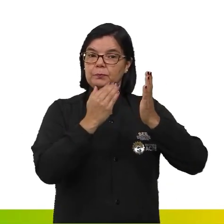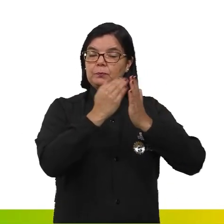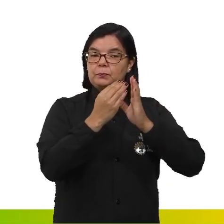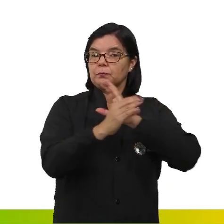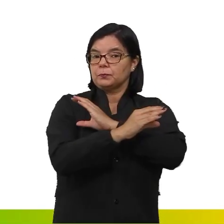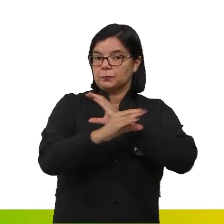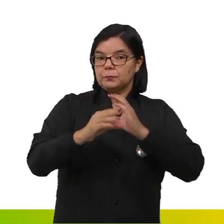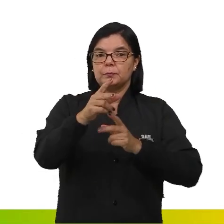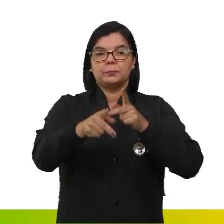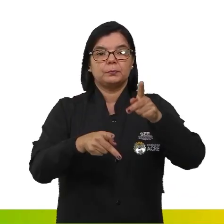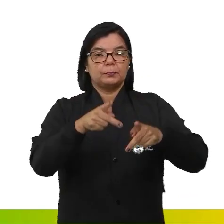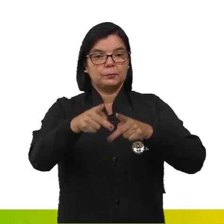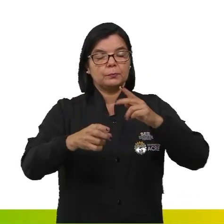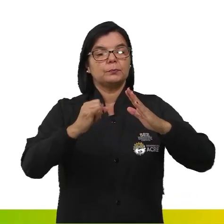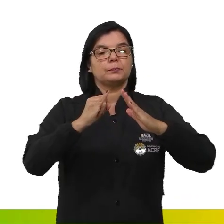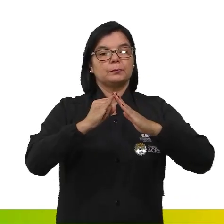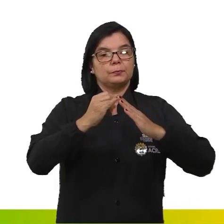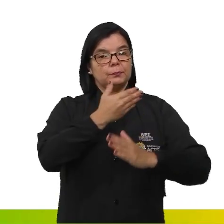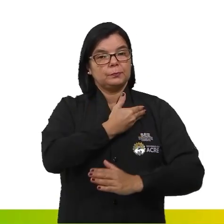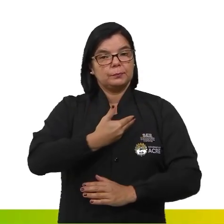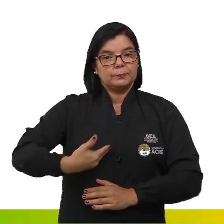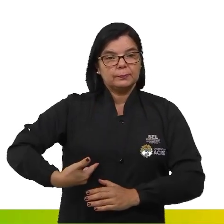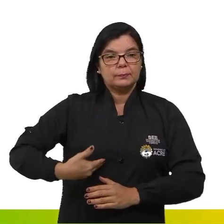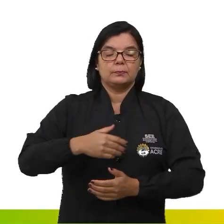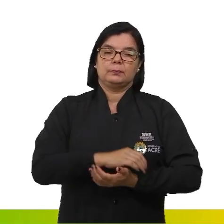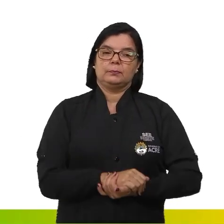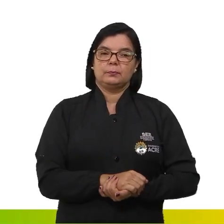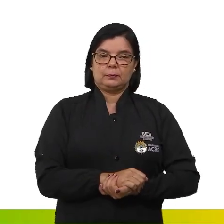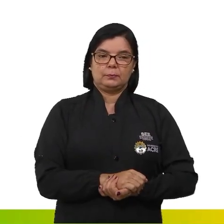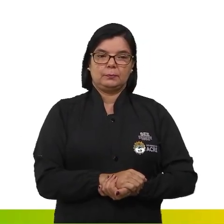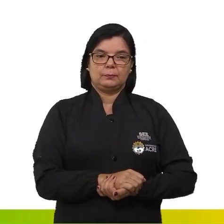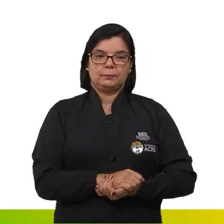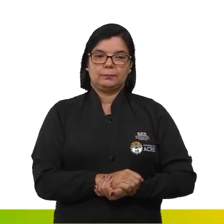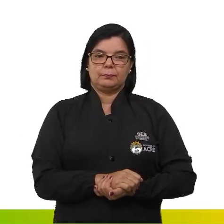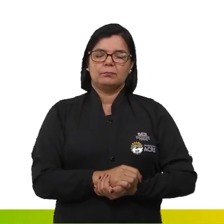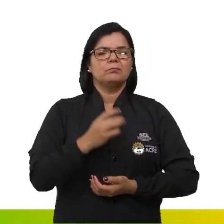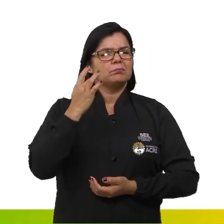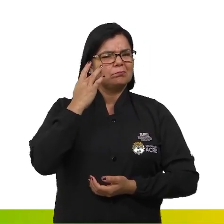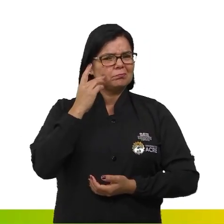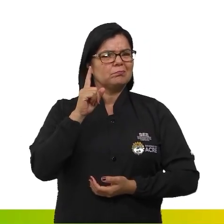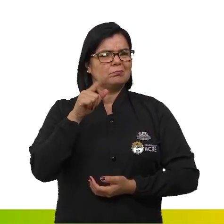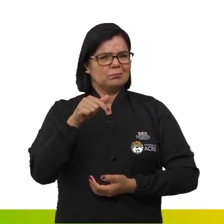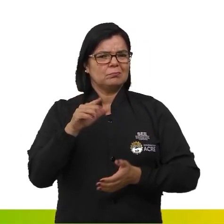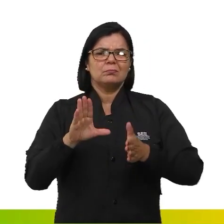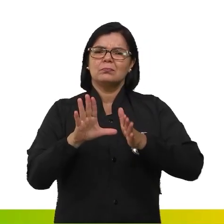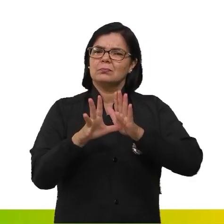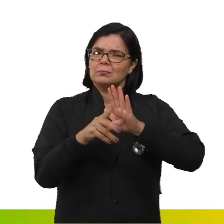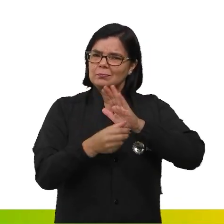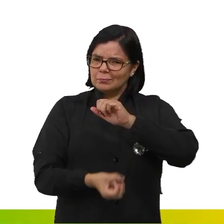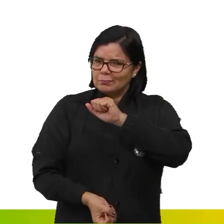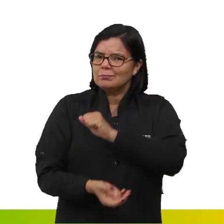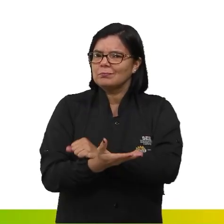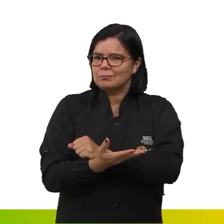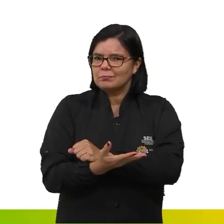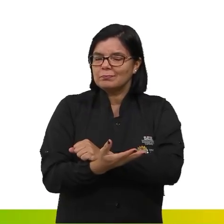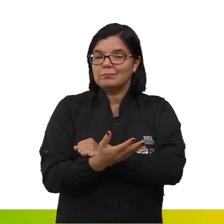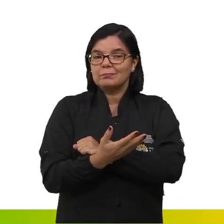da confiança da população nas instituições públicas. Então, será que isso é corrupção quando eu confio?